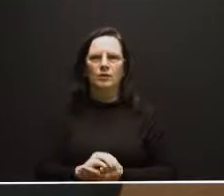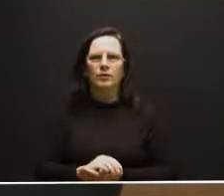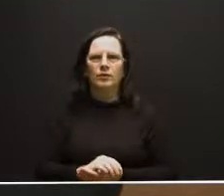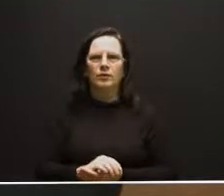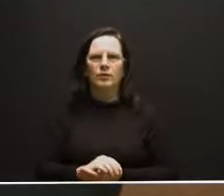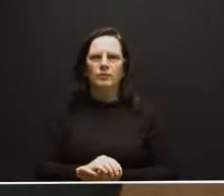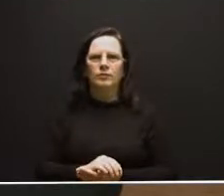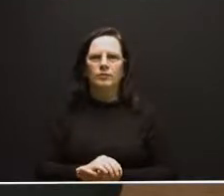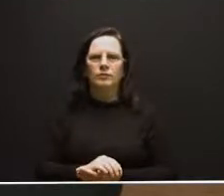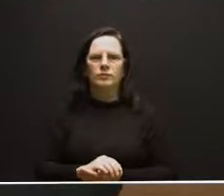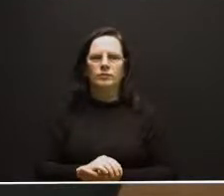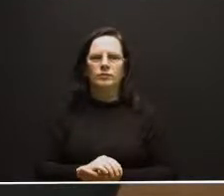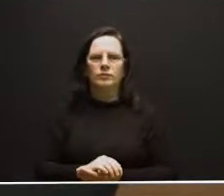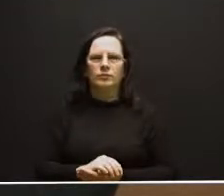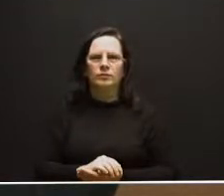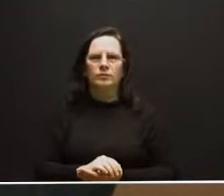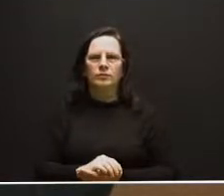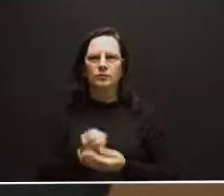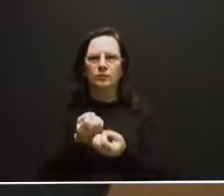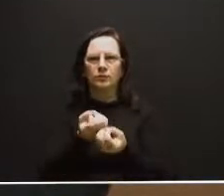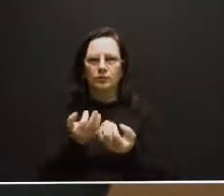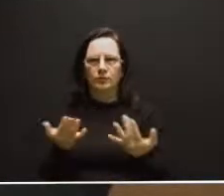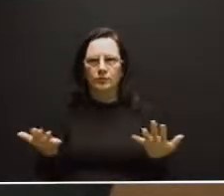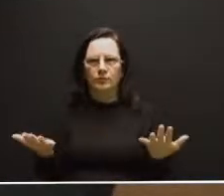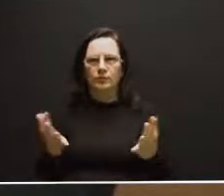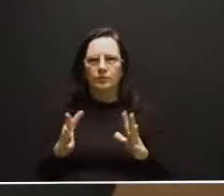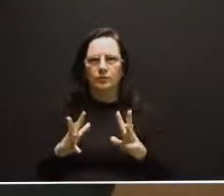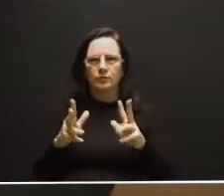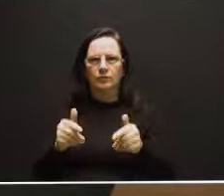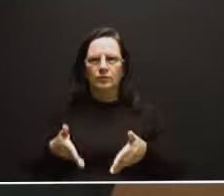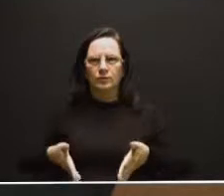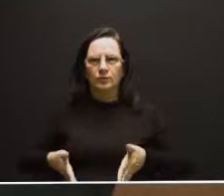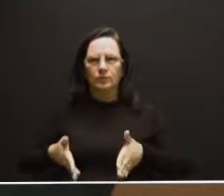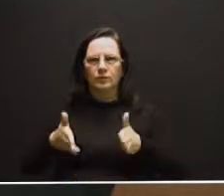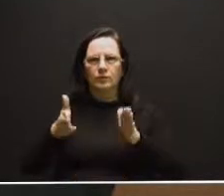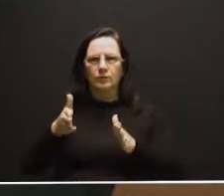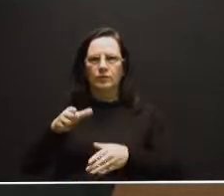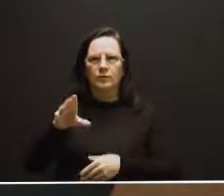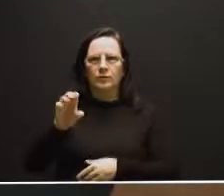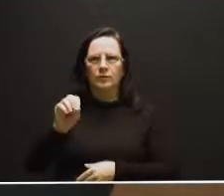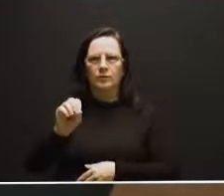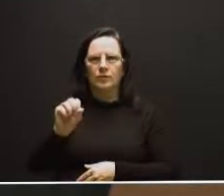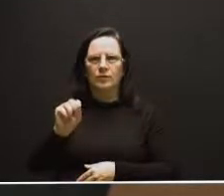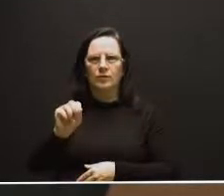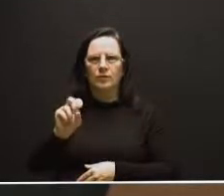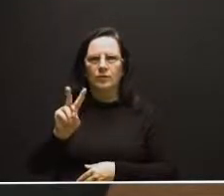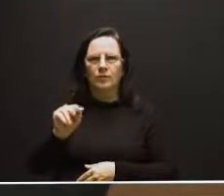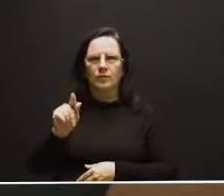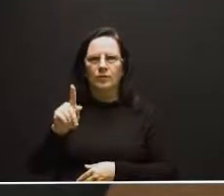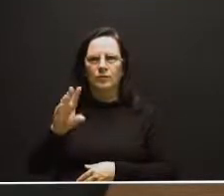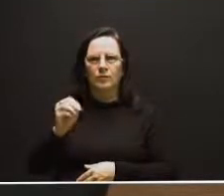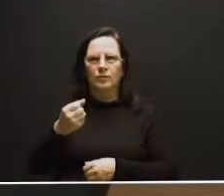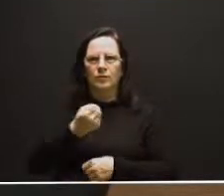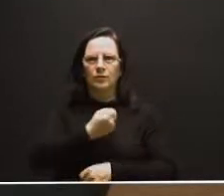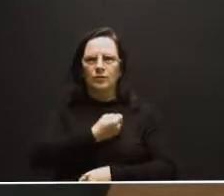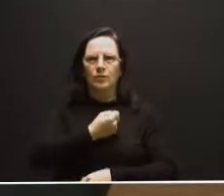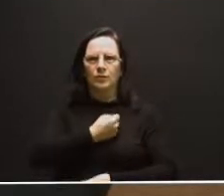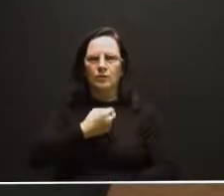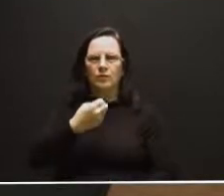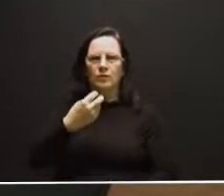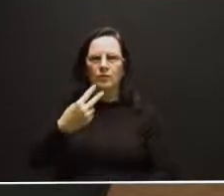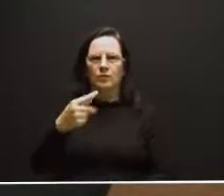manutenção no leito carroçável da avenida oswaldo cruz em frente ao número